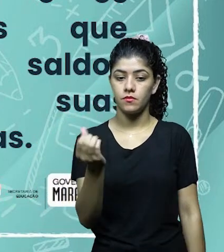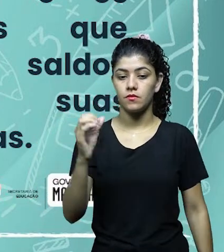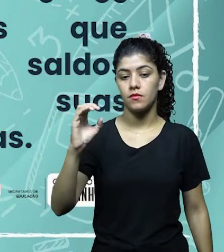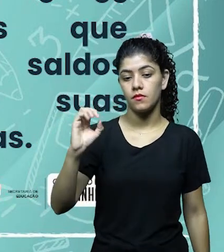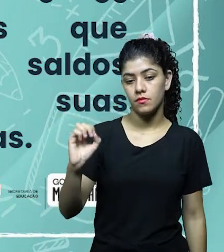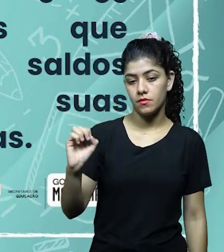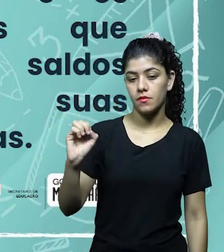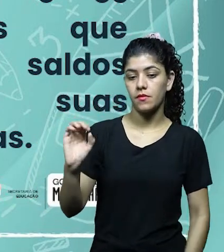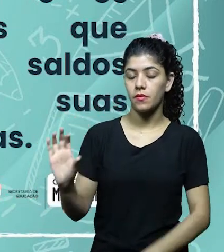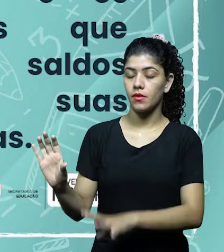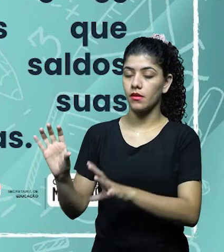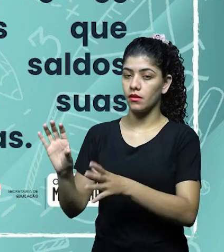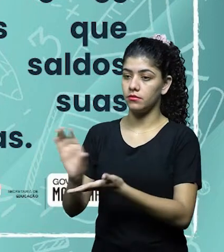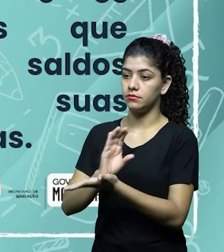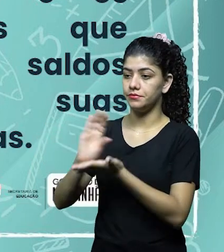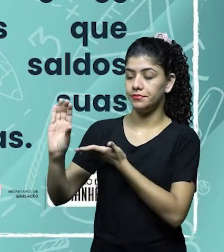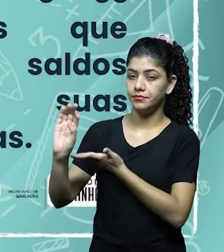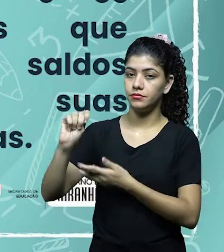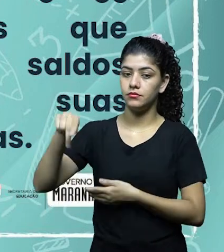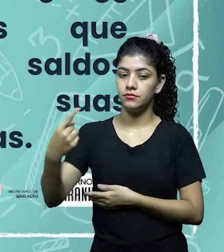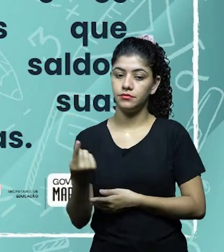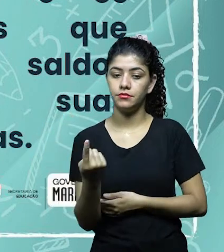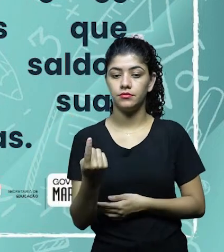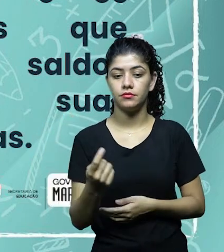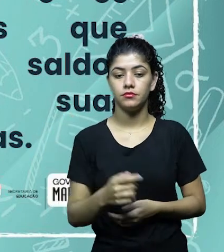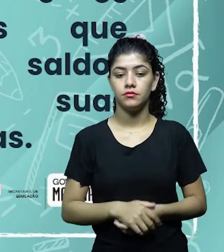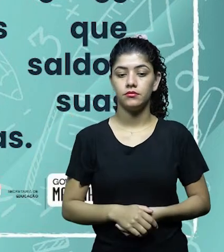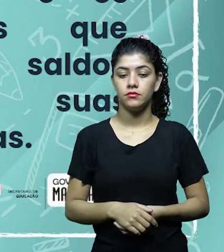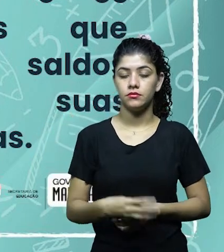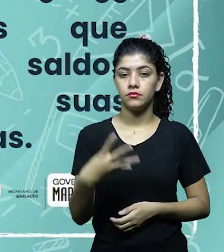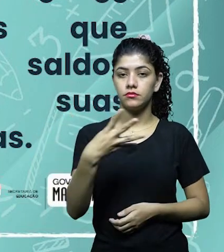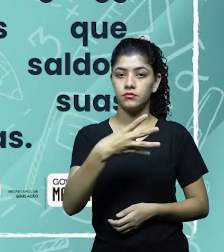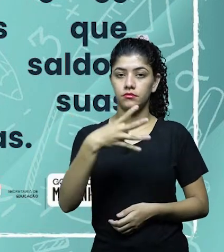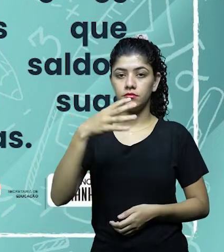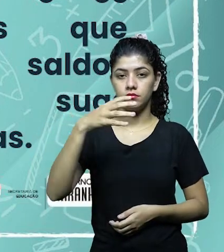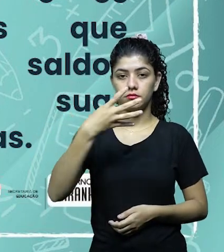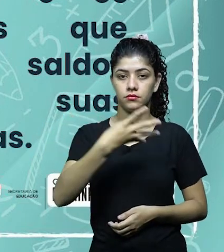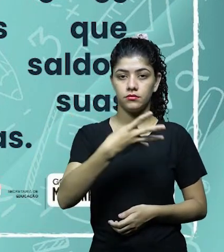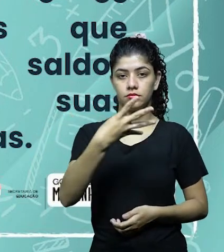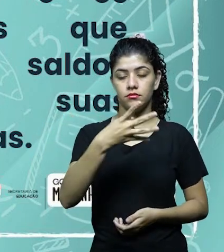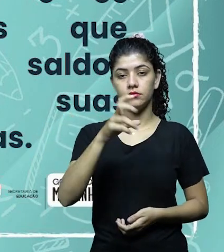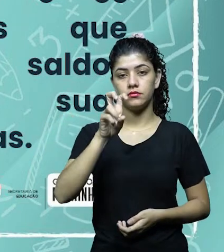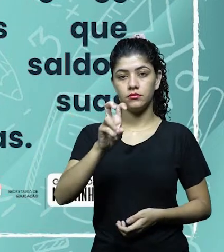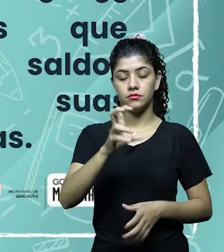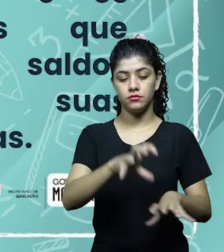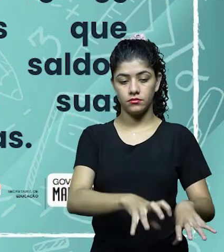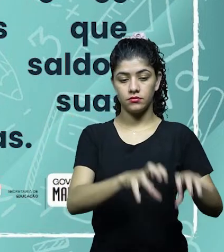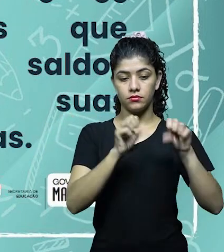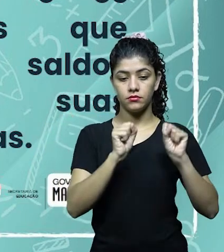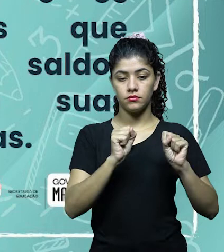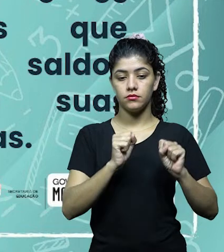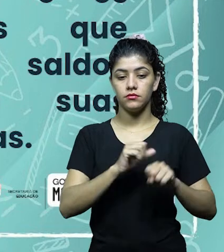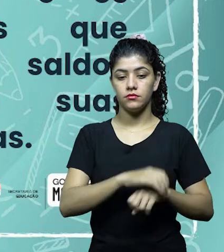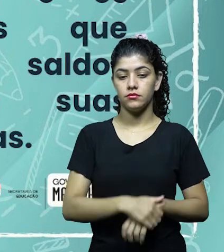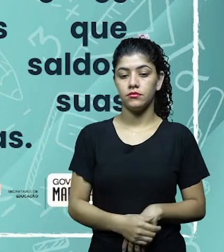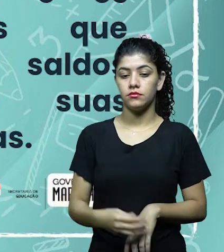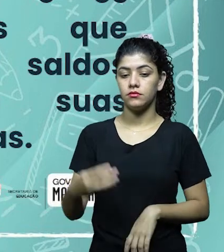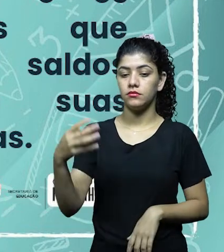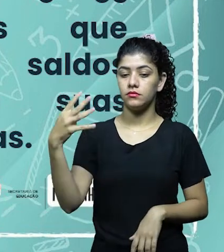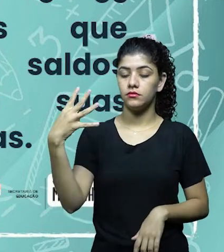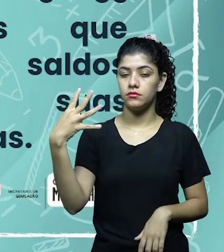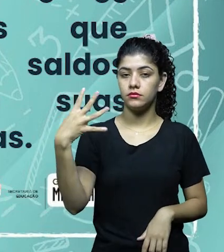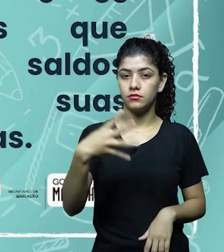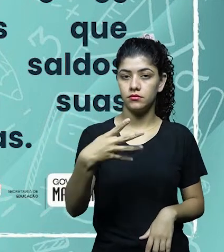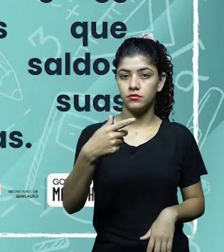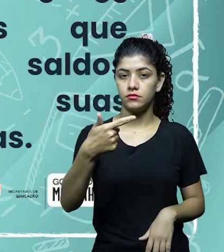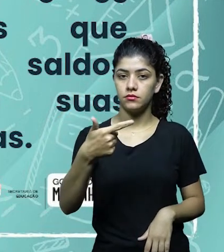R$ 60,39. Saiu o dinheiro da conta. Depois ele sacou no caixa eletrônico R$ 45. O saldo, né,